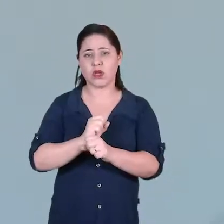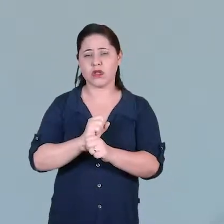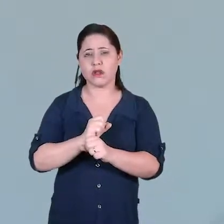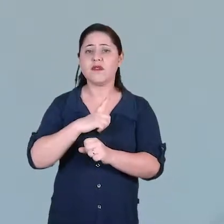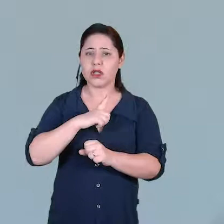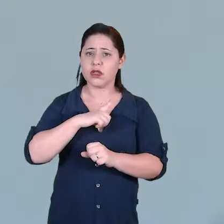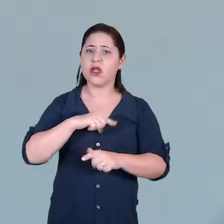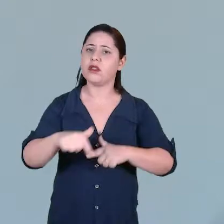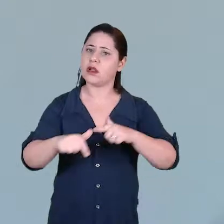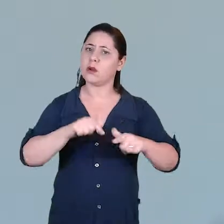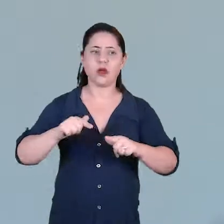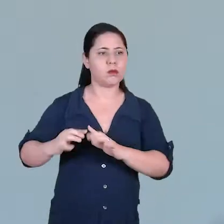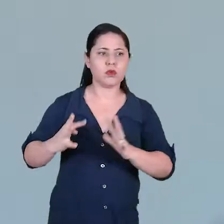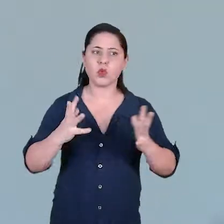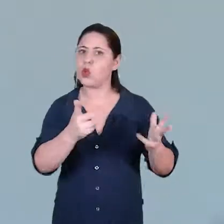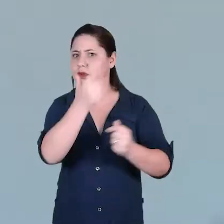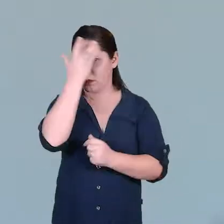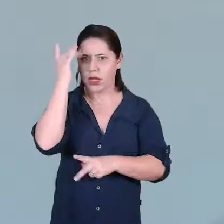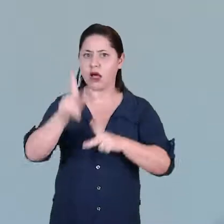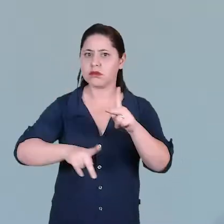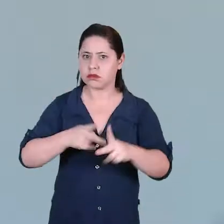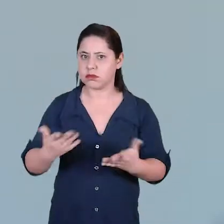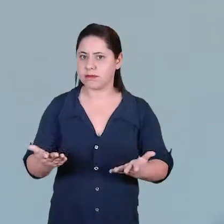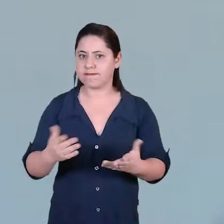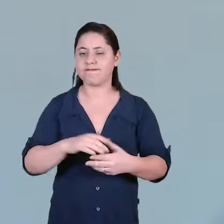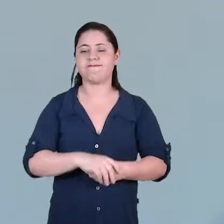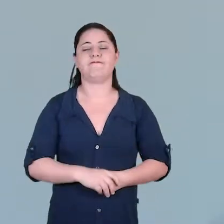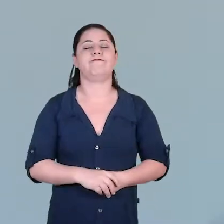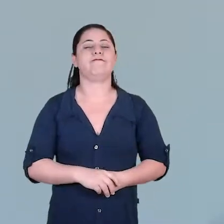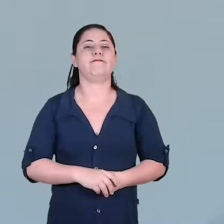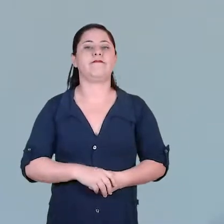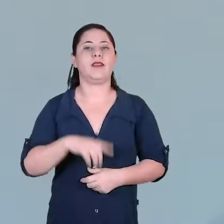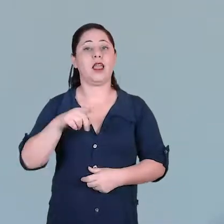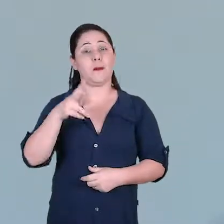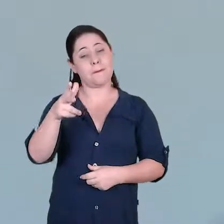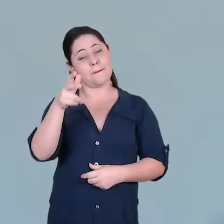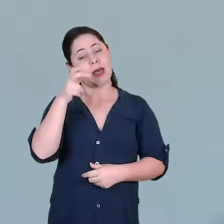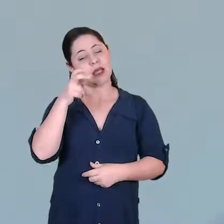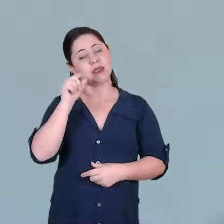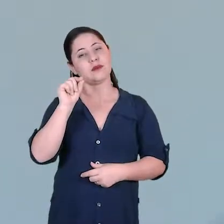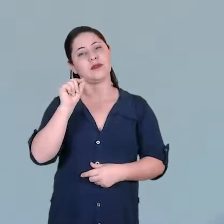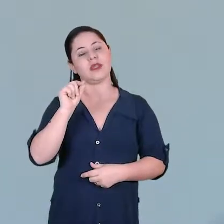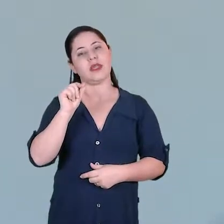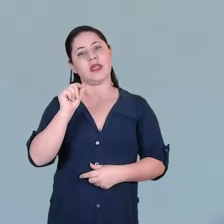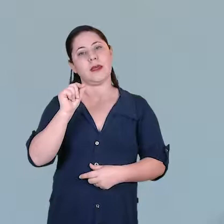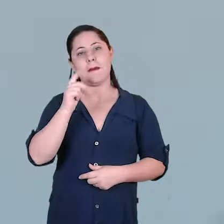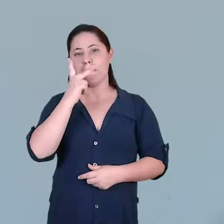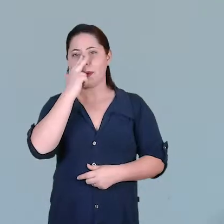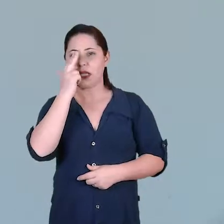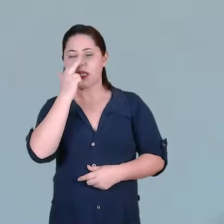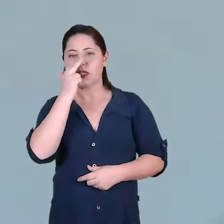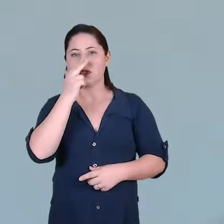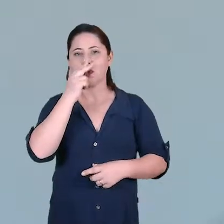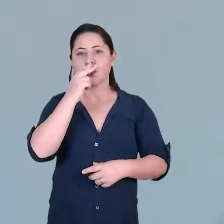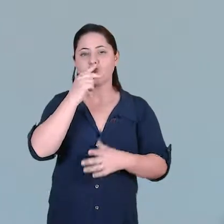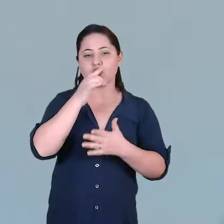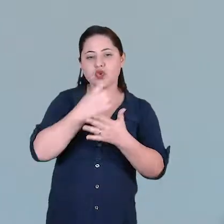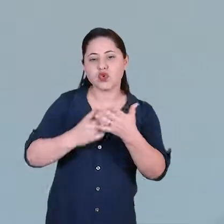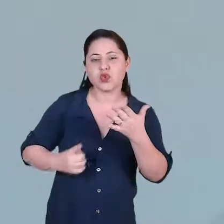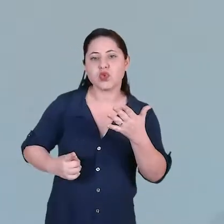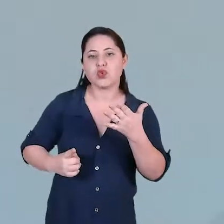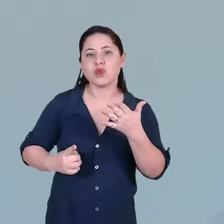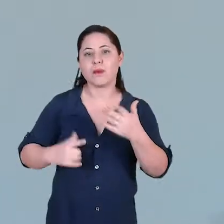vai ter emprego para toda essa gente? Nós percebemos que isso, muito embora possa parecer um discurso político, mas ele